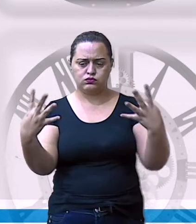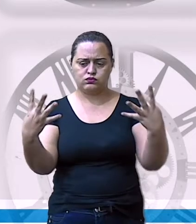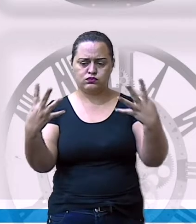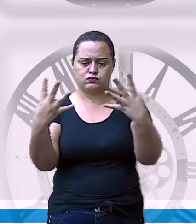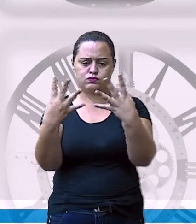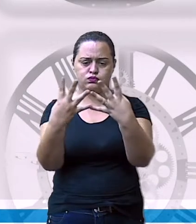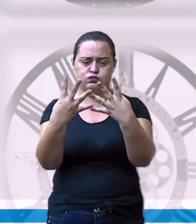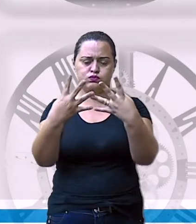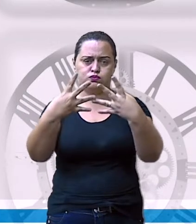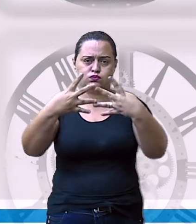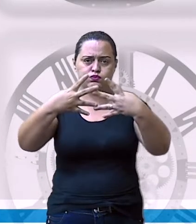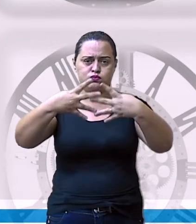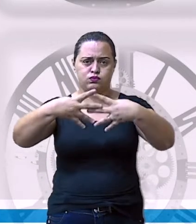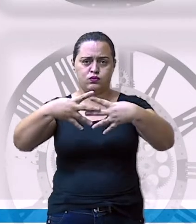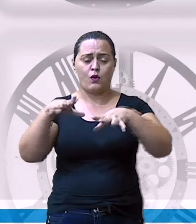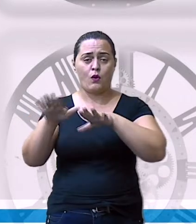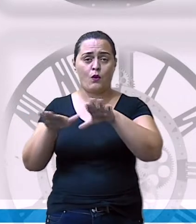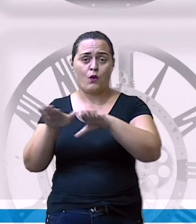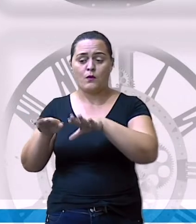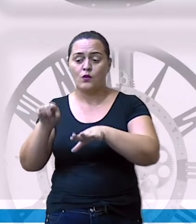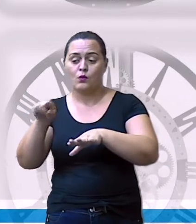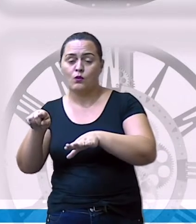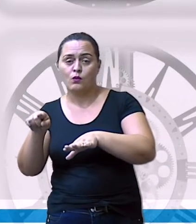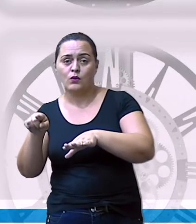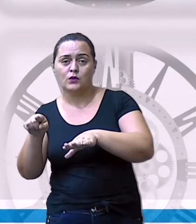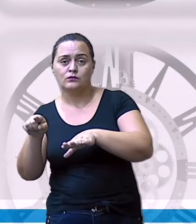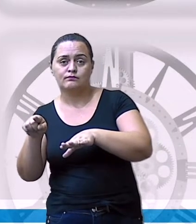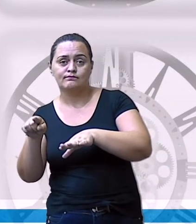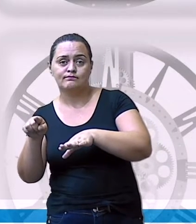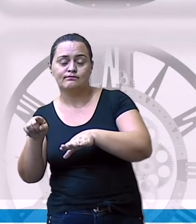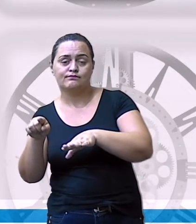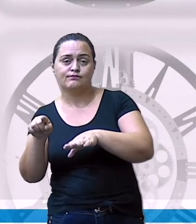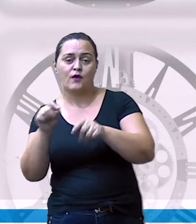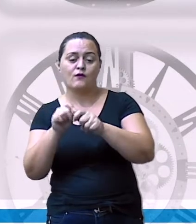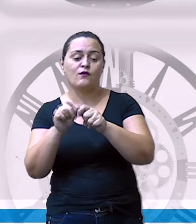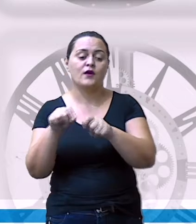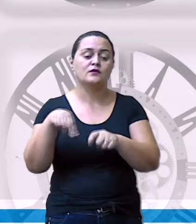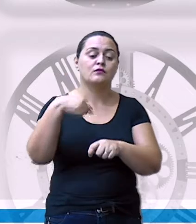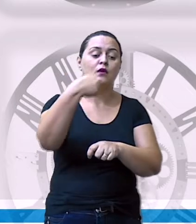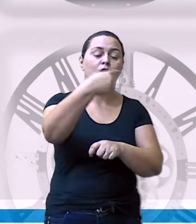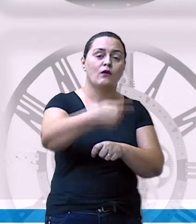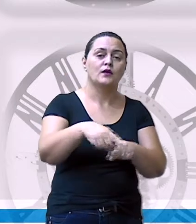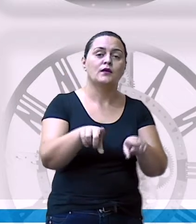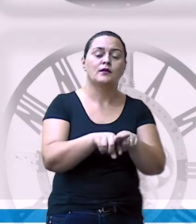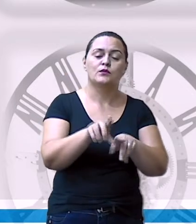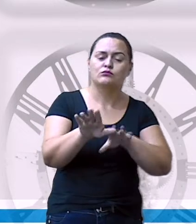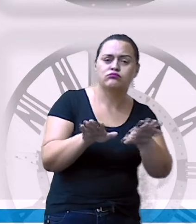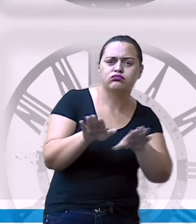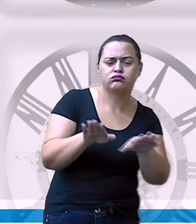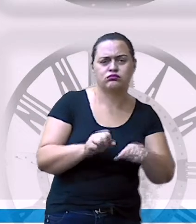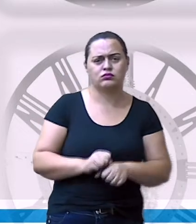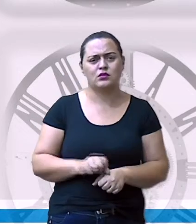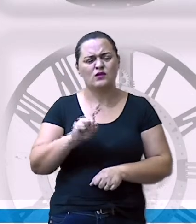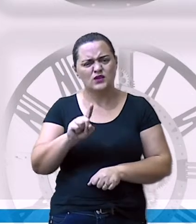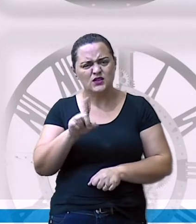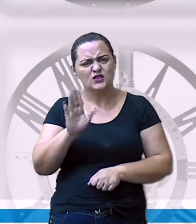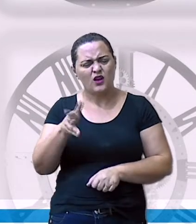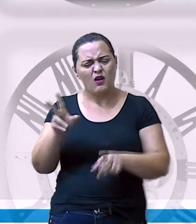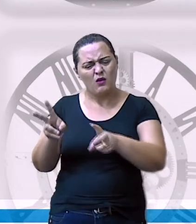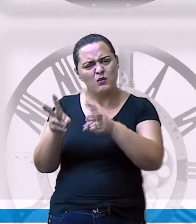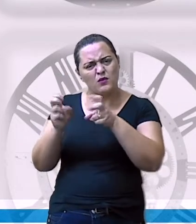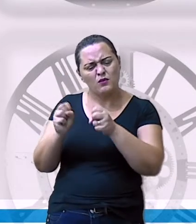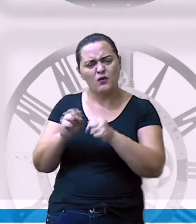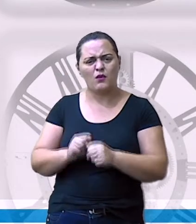delas seja transferido para a outra. Você já observou uma máquina manual de moer